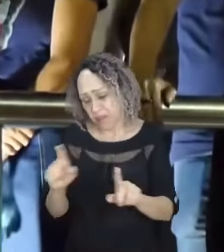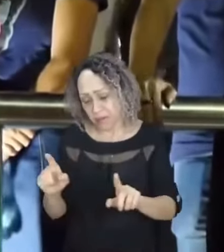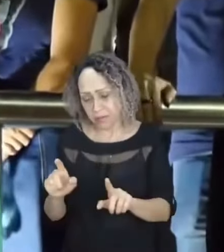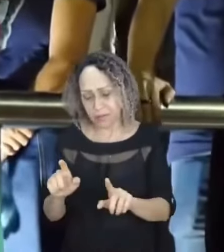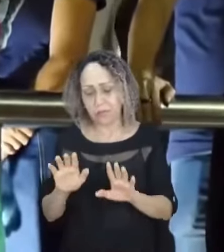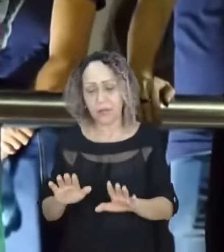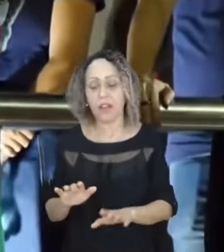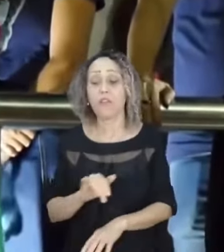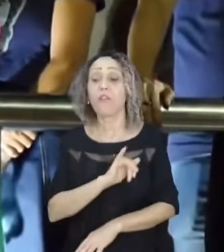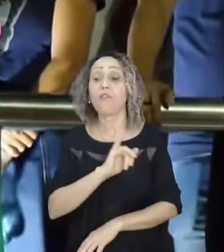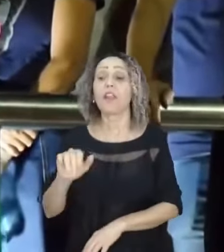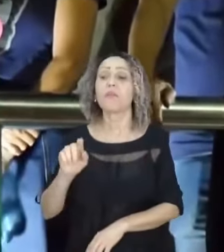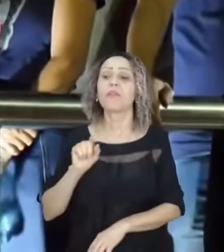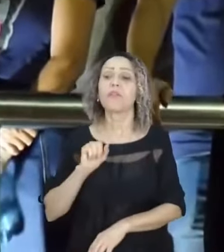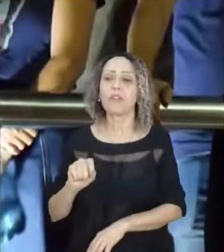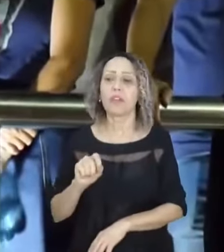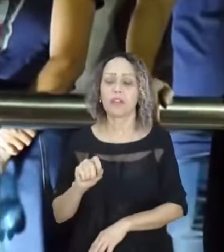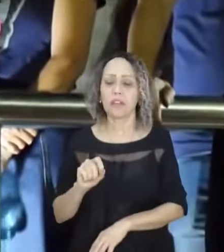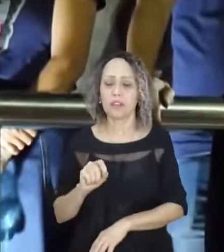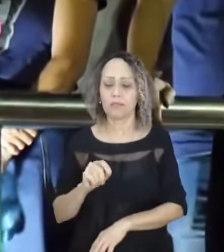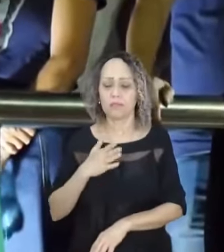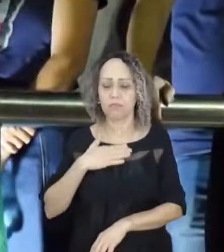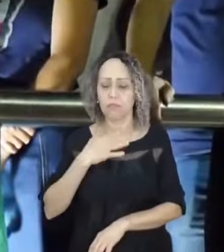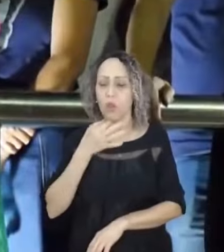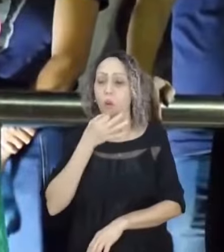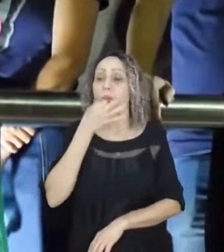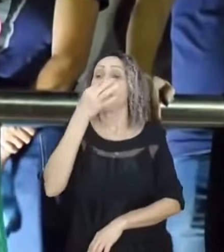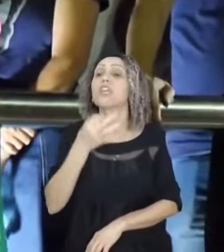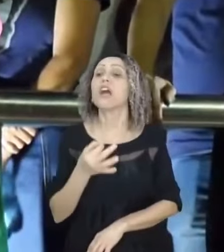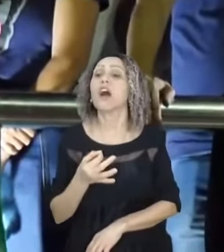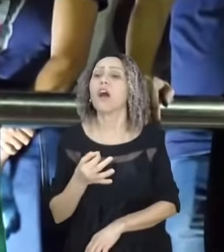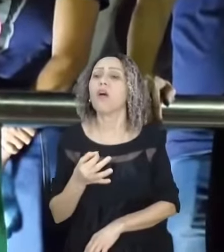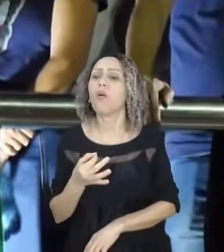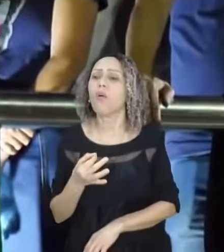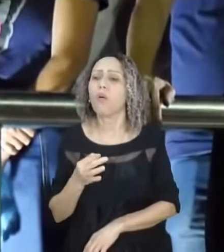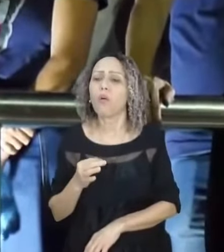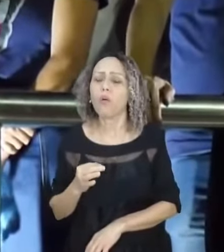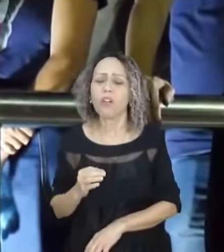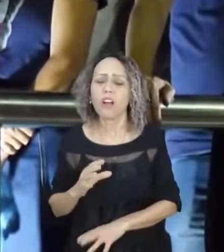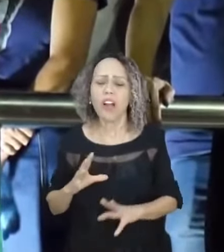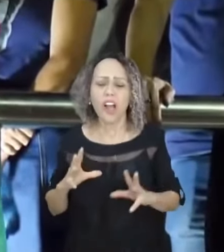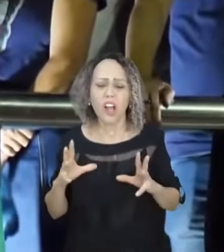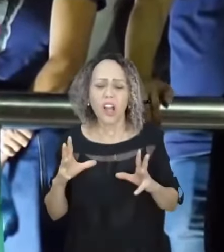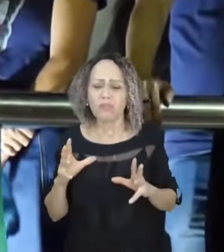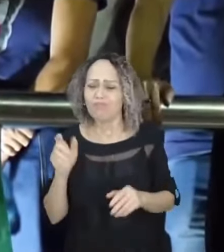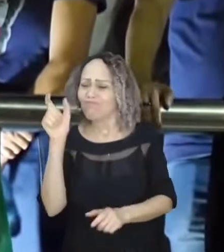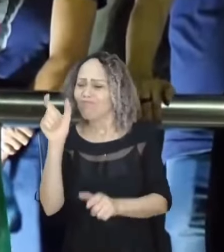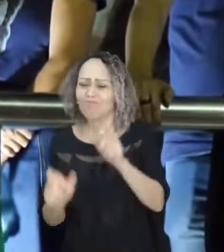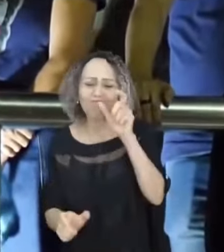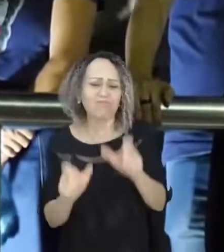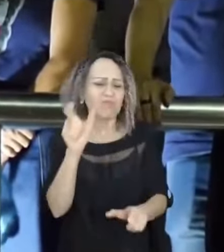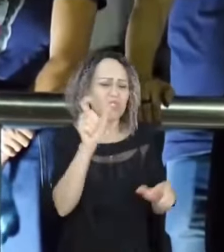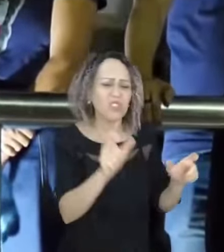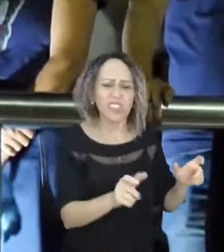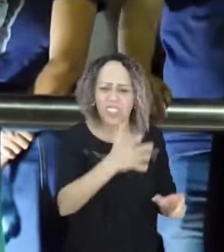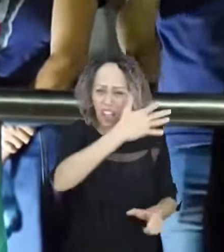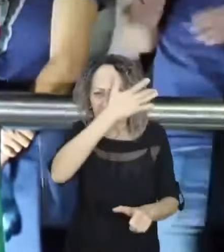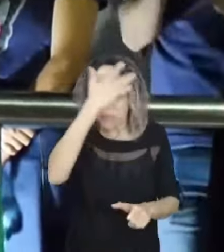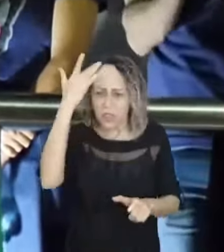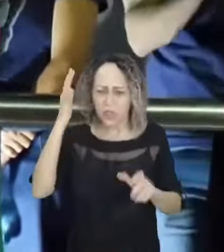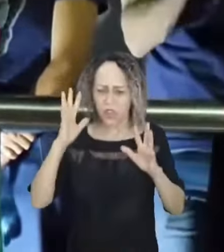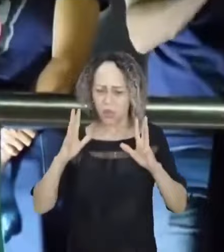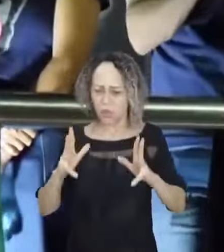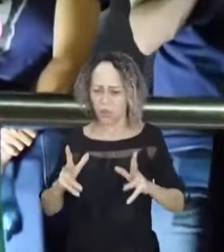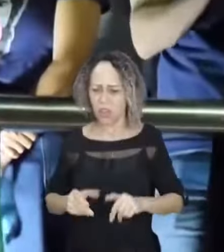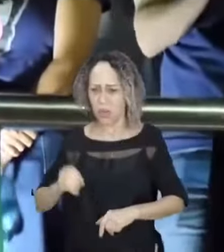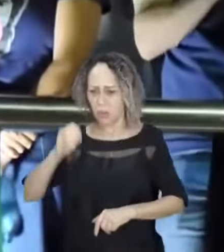você, na minha opinião, todo mundo é inocente até prova em contrário.